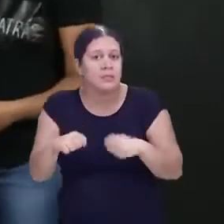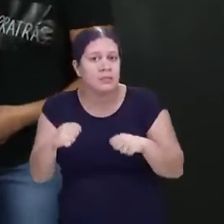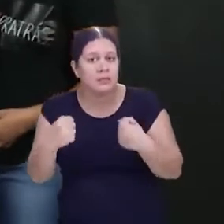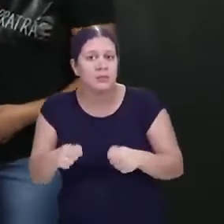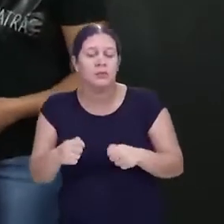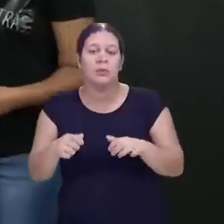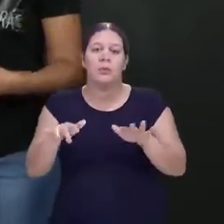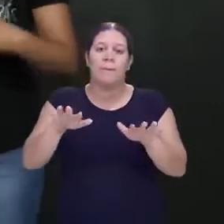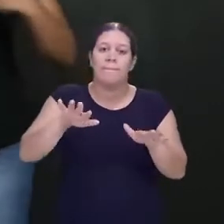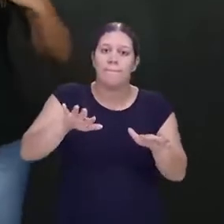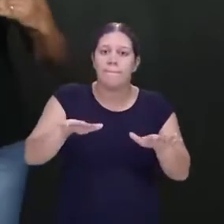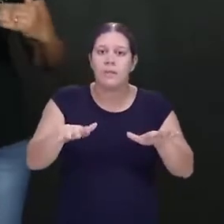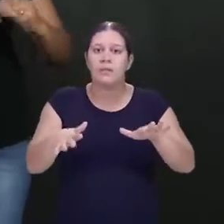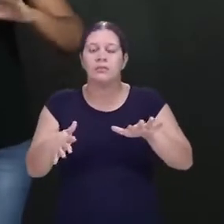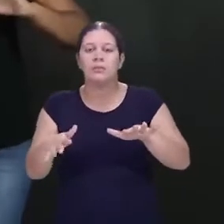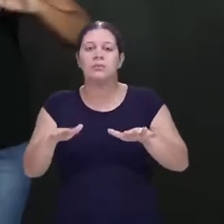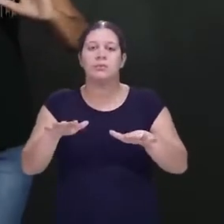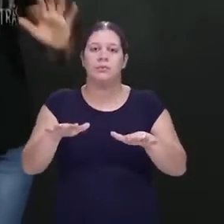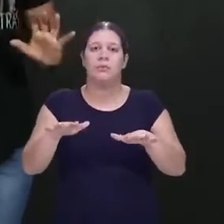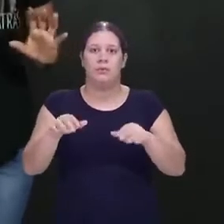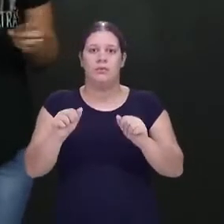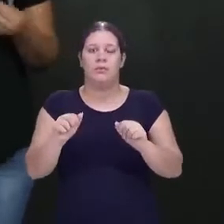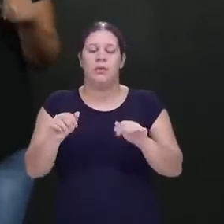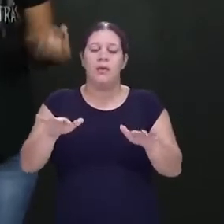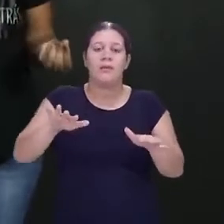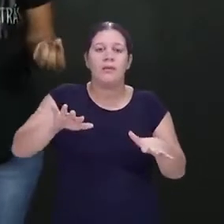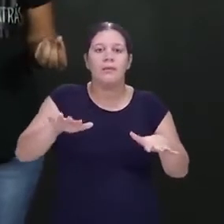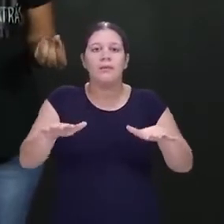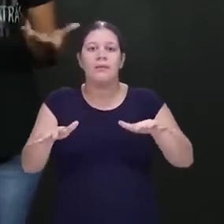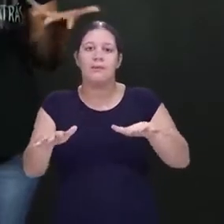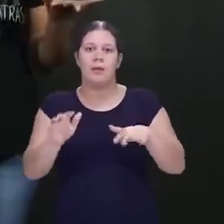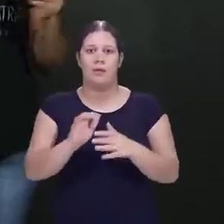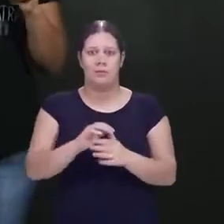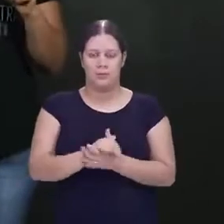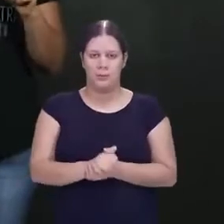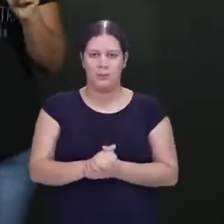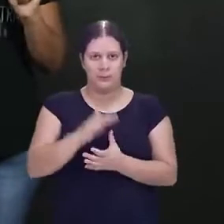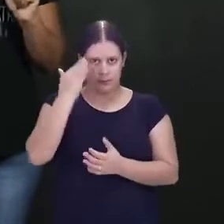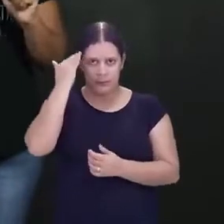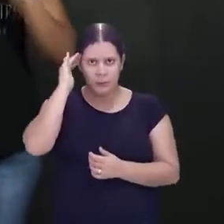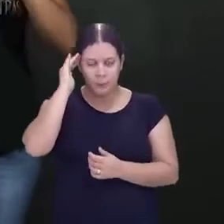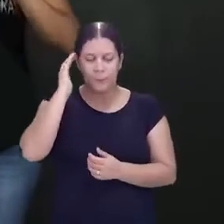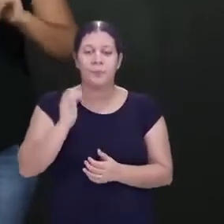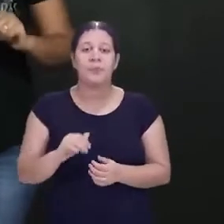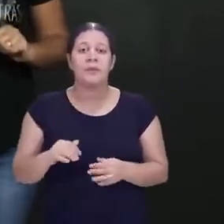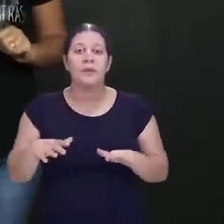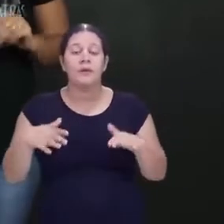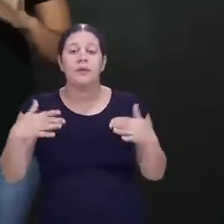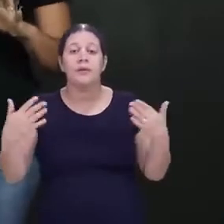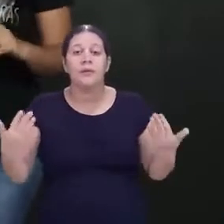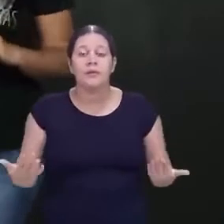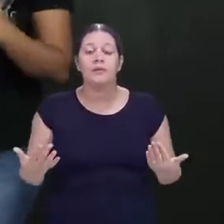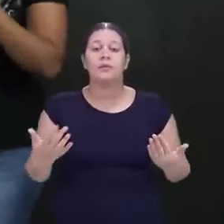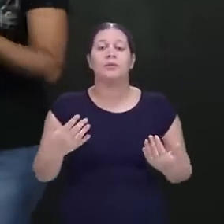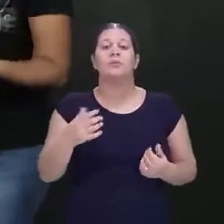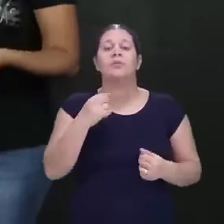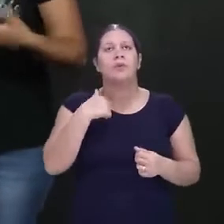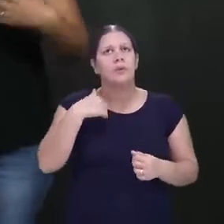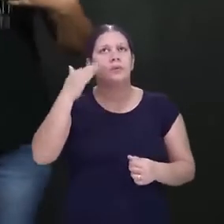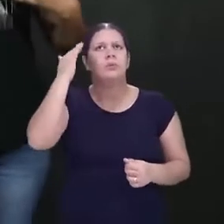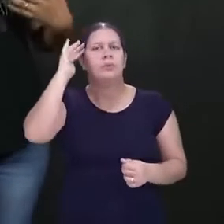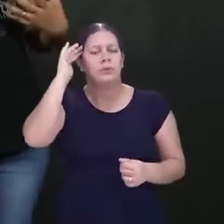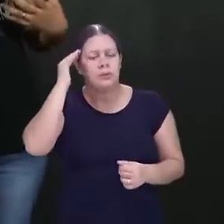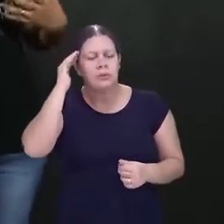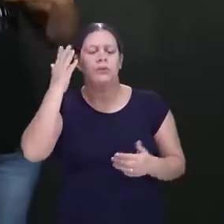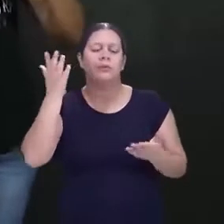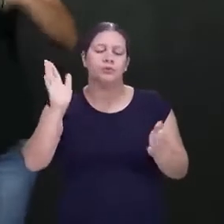estar balanceada, que ela tem que estar ajustada, equilibrada de uma forma coerente? Entendeu, né? E aí você assim, tá, entendi o que